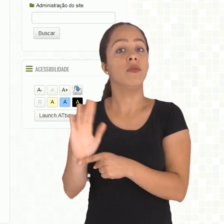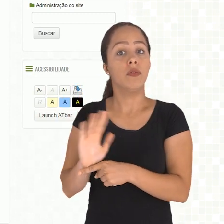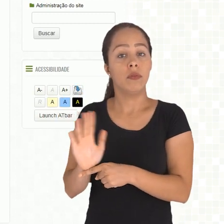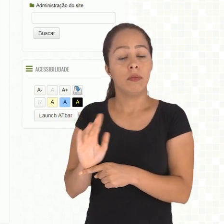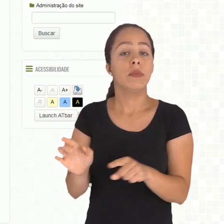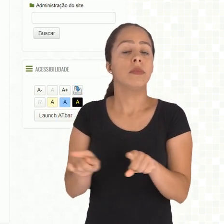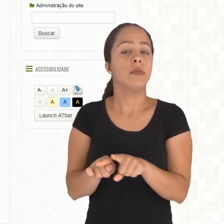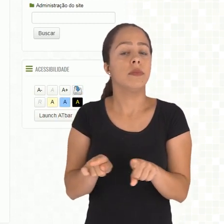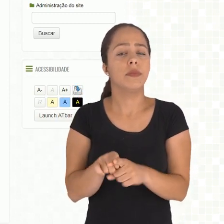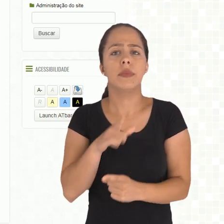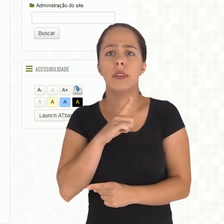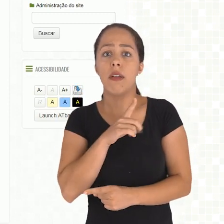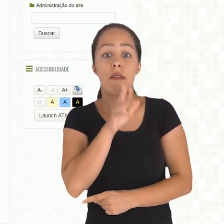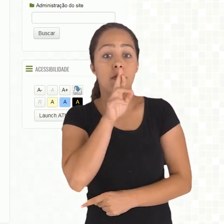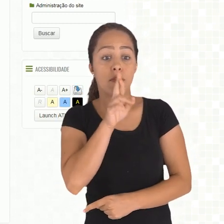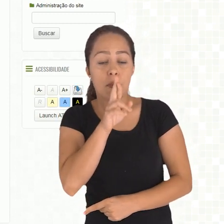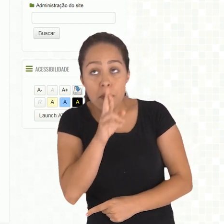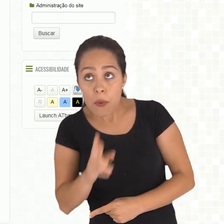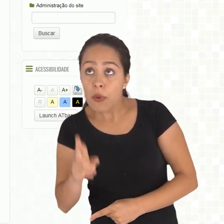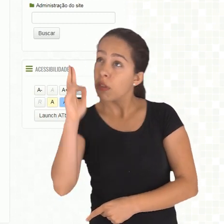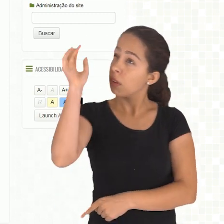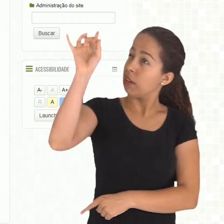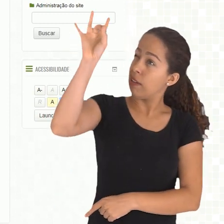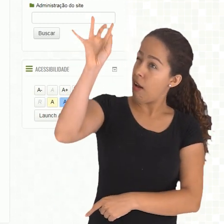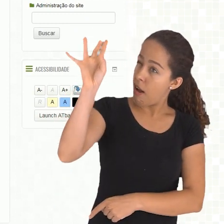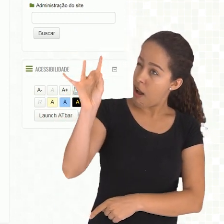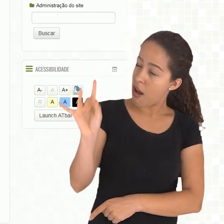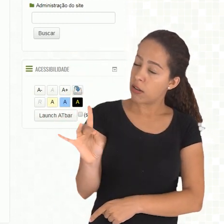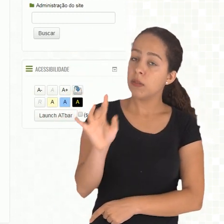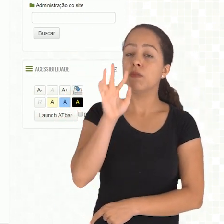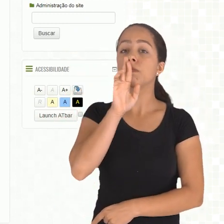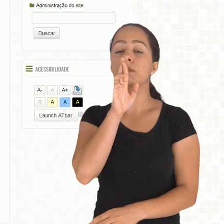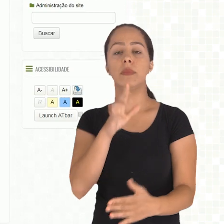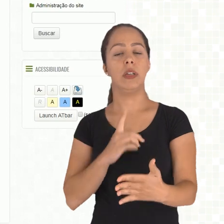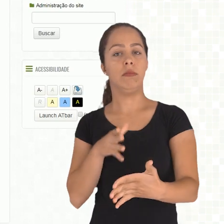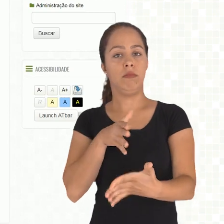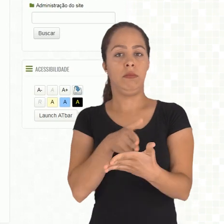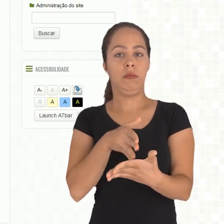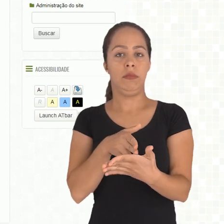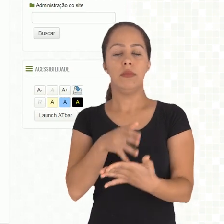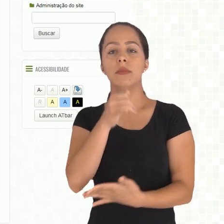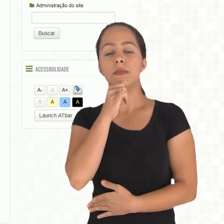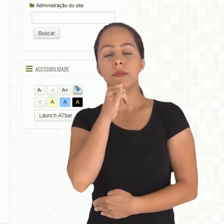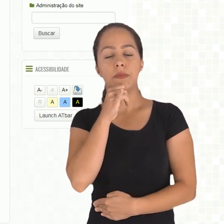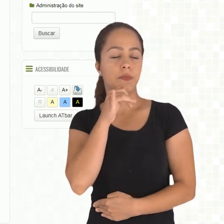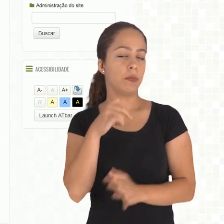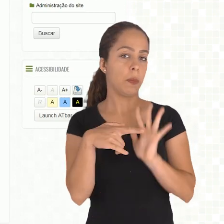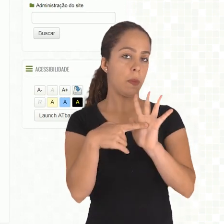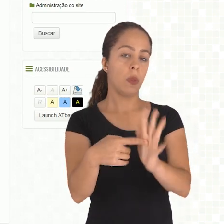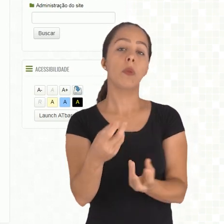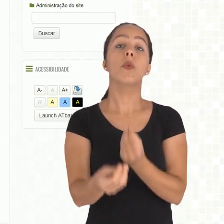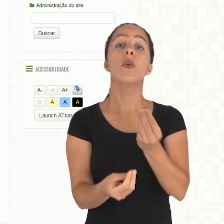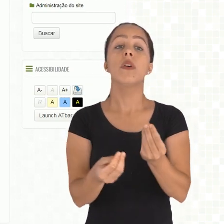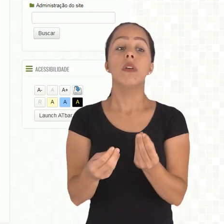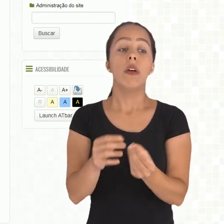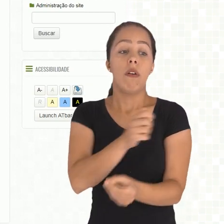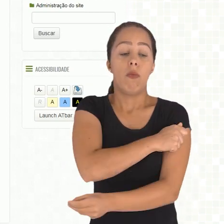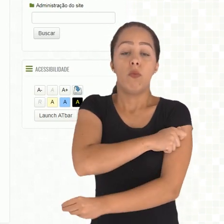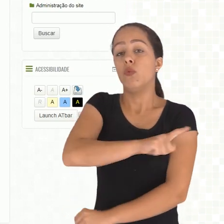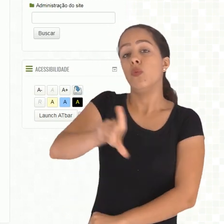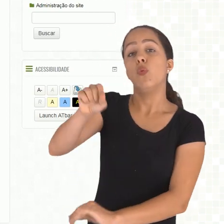o resultado do grupo não é assim como seria uma atividade feita em casa por exemplo para a educação presencial então